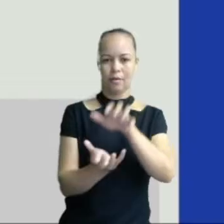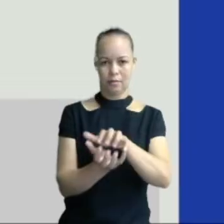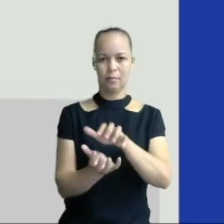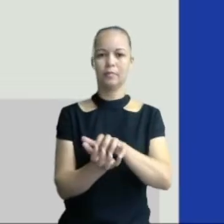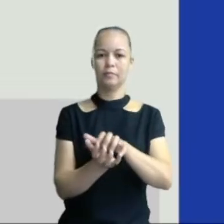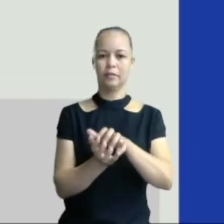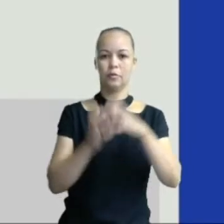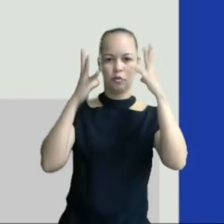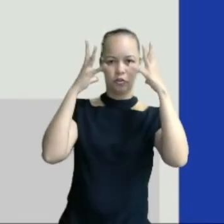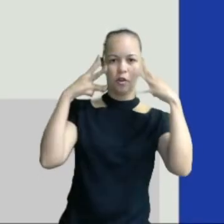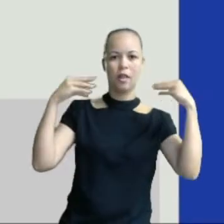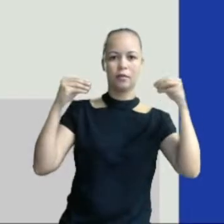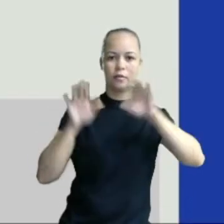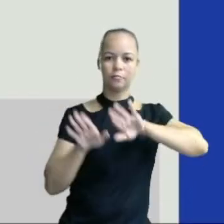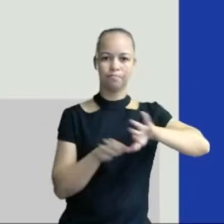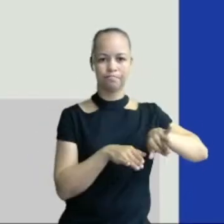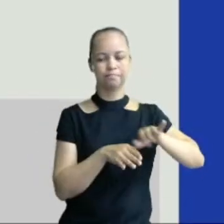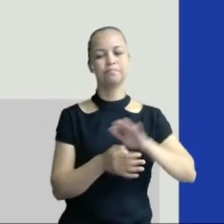Dos holandeses.